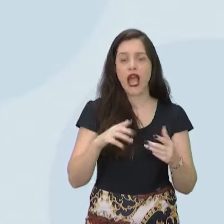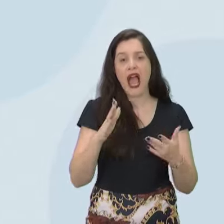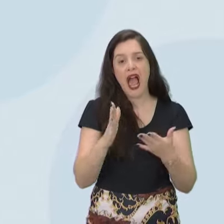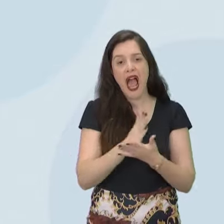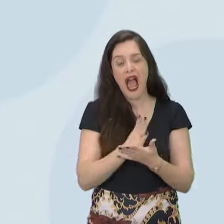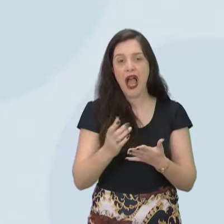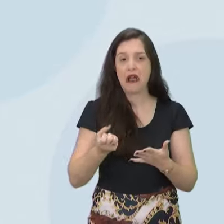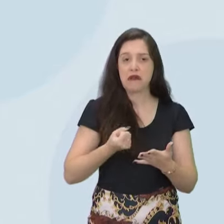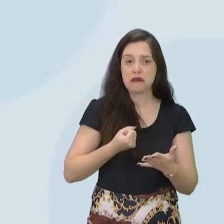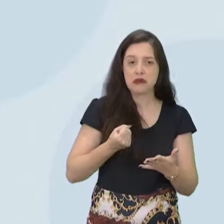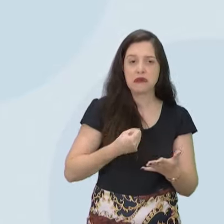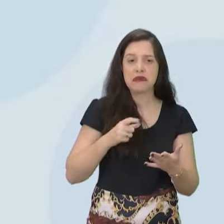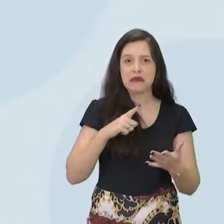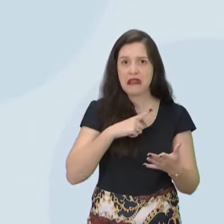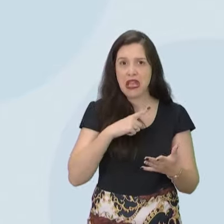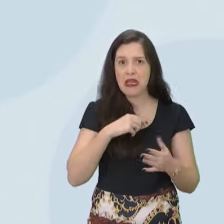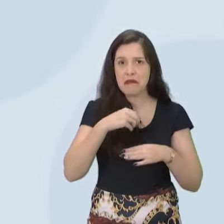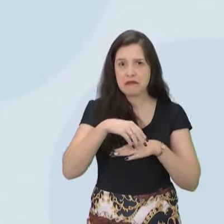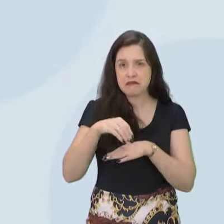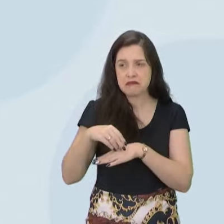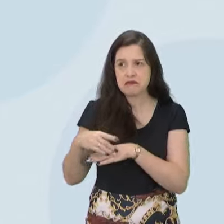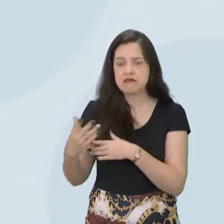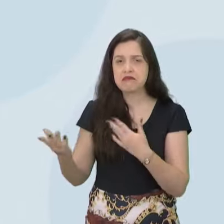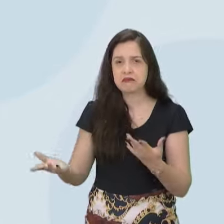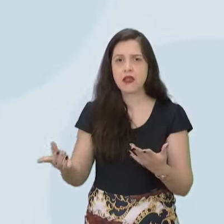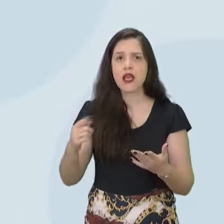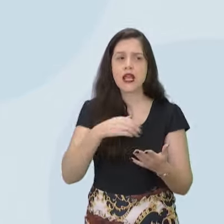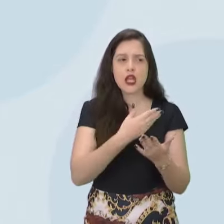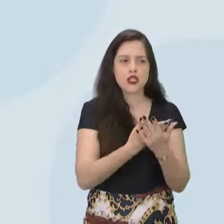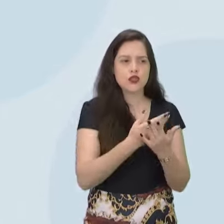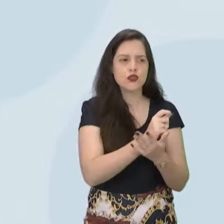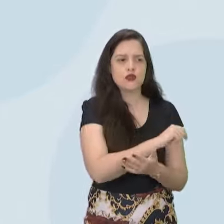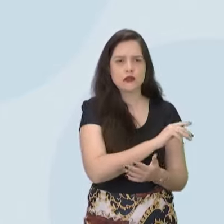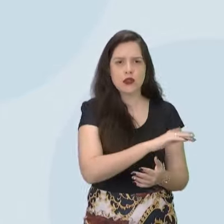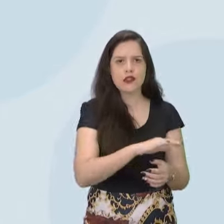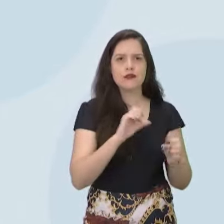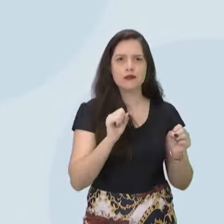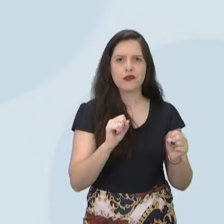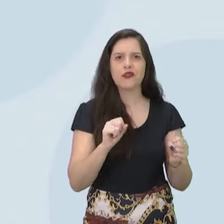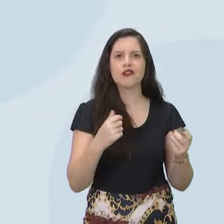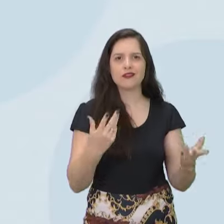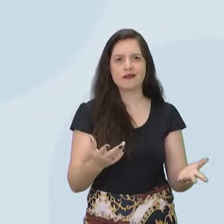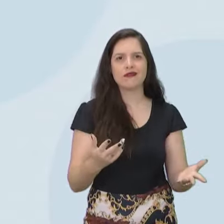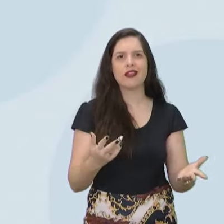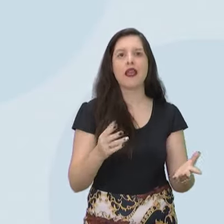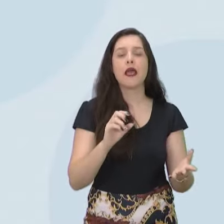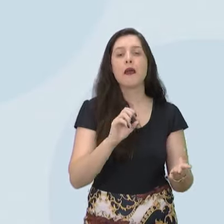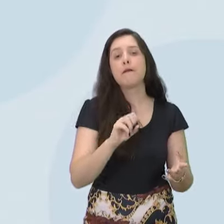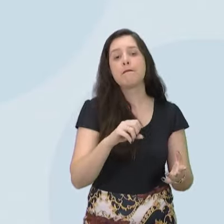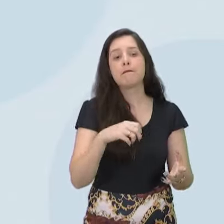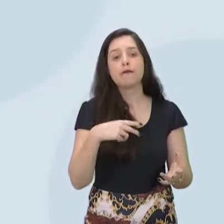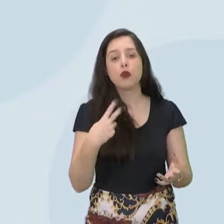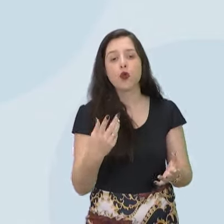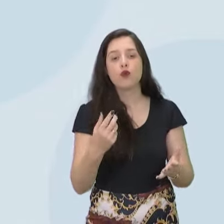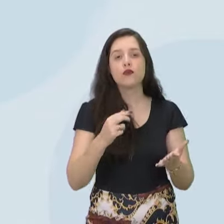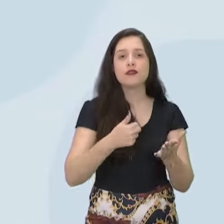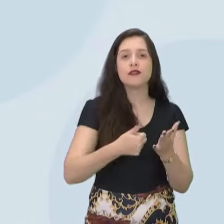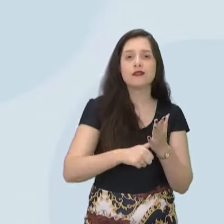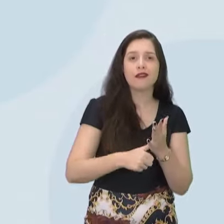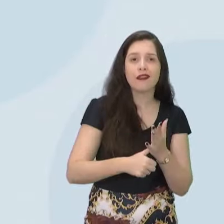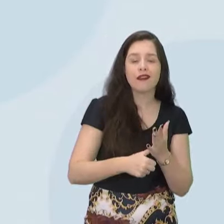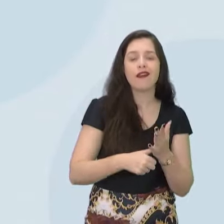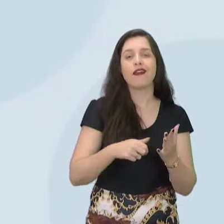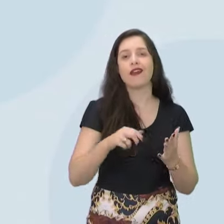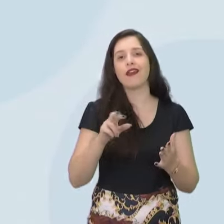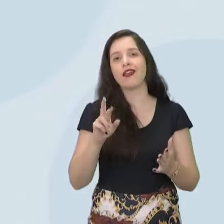que representa a gente? Certo? E deixar que os estudantes falem. Então, aí o professor pode trazer o CPF, o RG, né, o